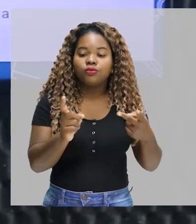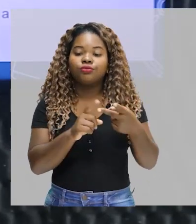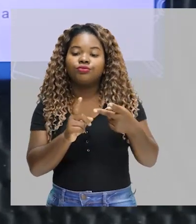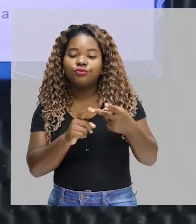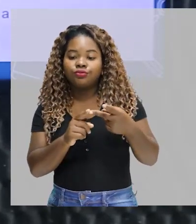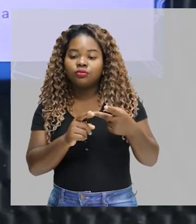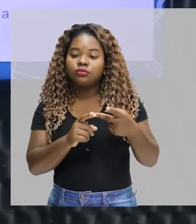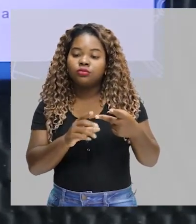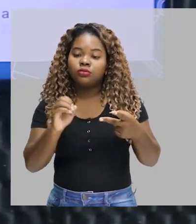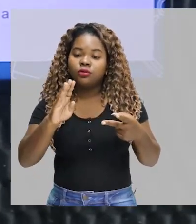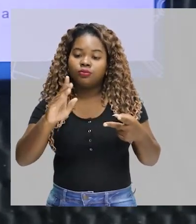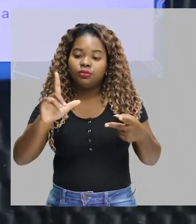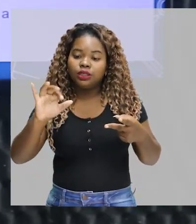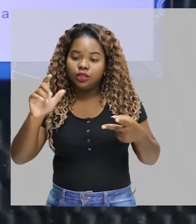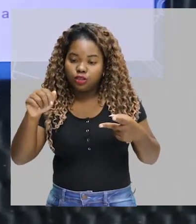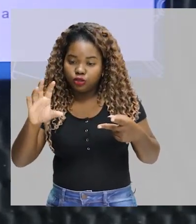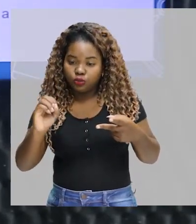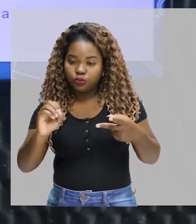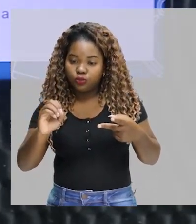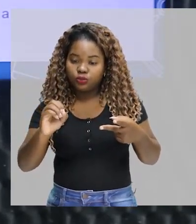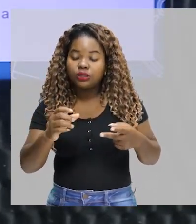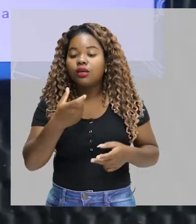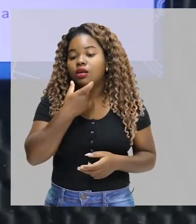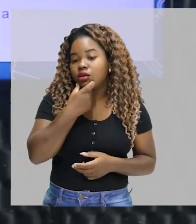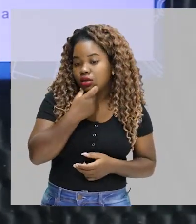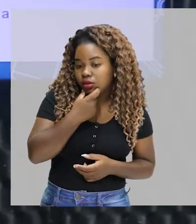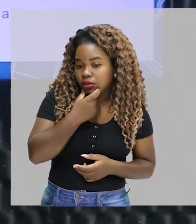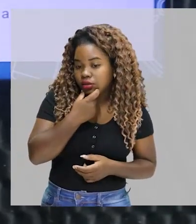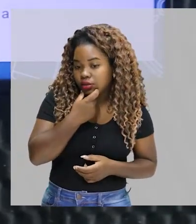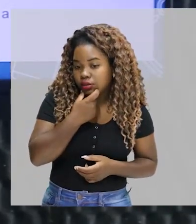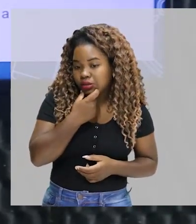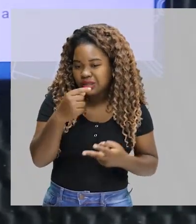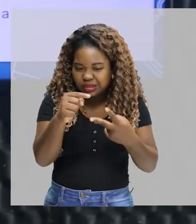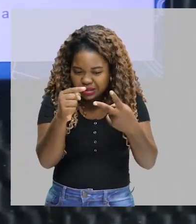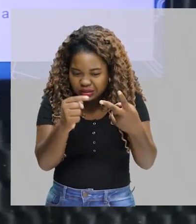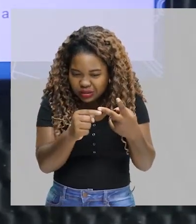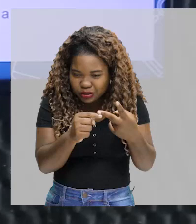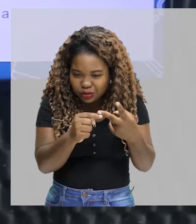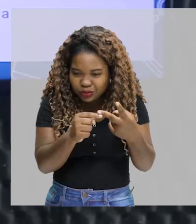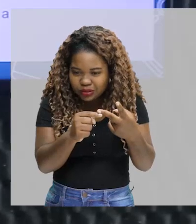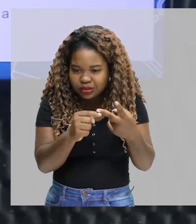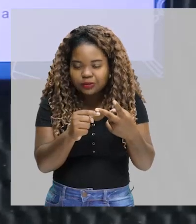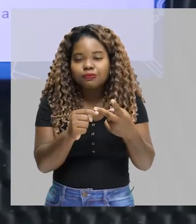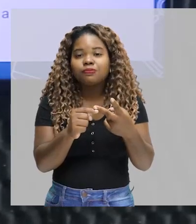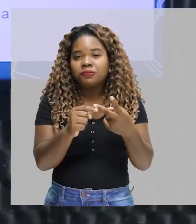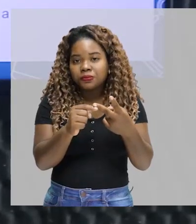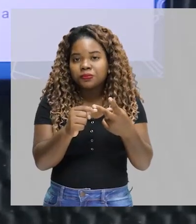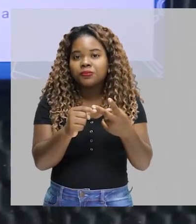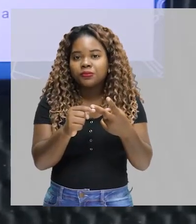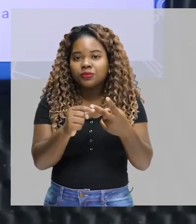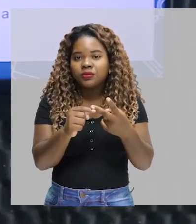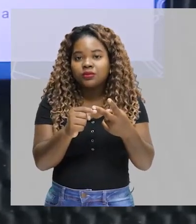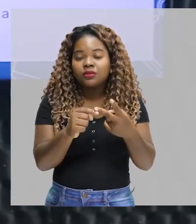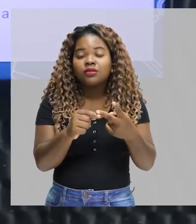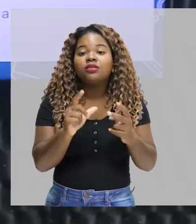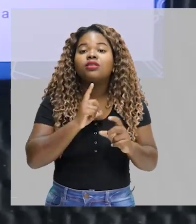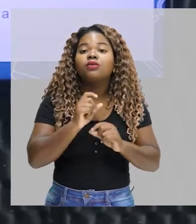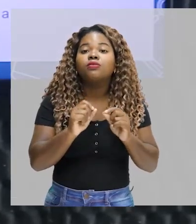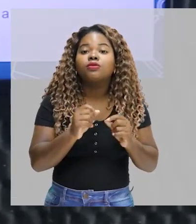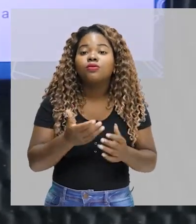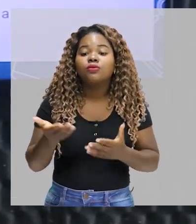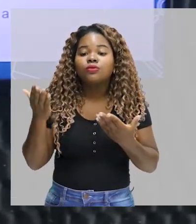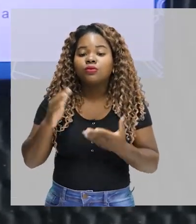pronome pessoal do caso oblíquo. Em inglês, esses dois termos são chamados